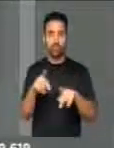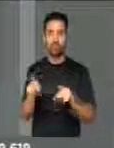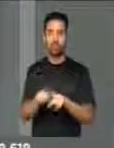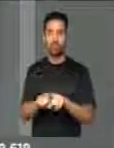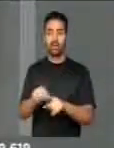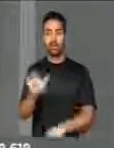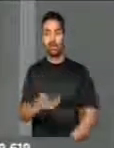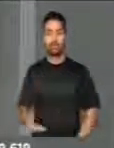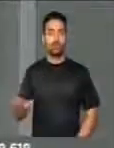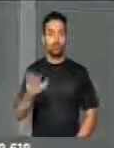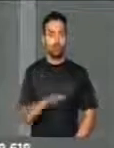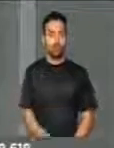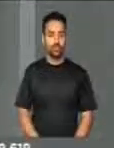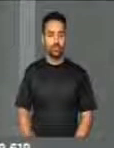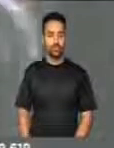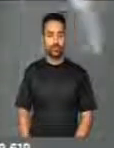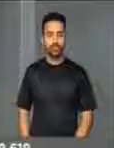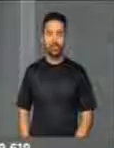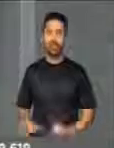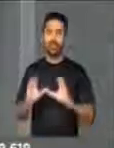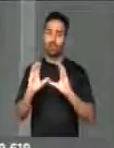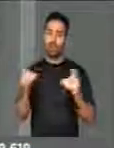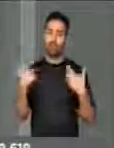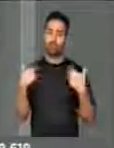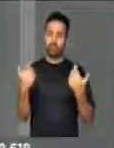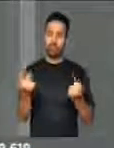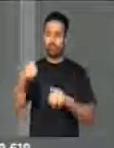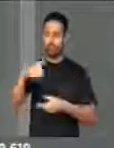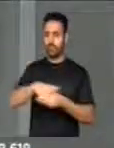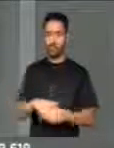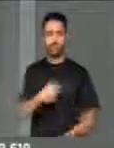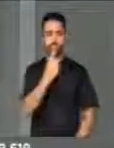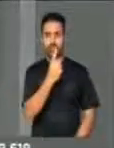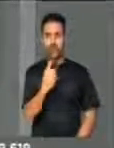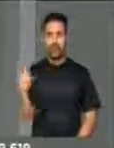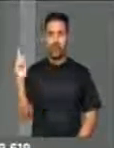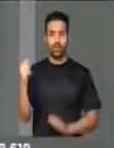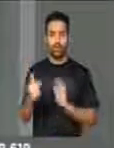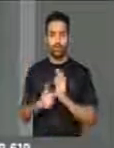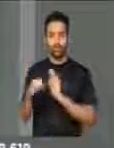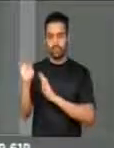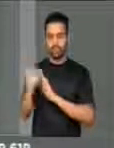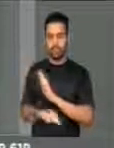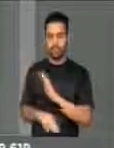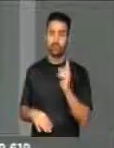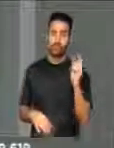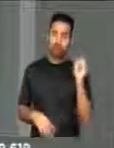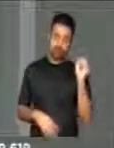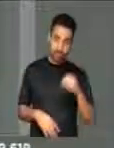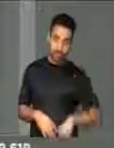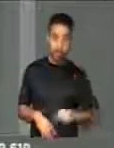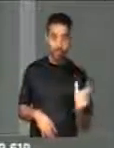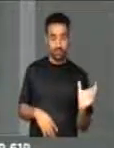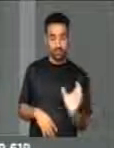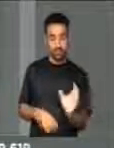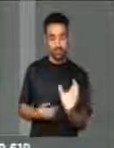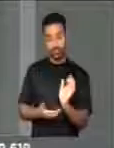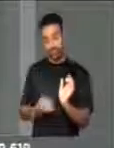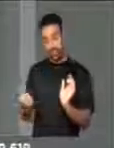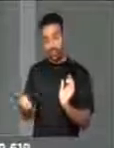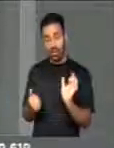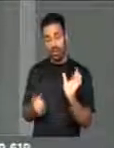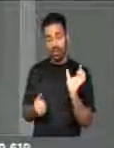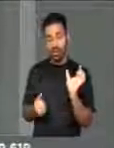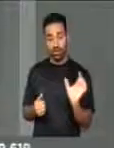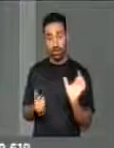é evidente que nós vamos votar não. Não ao texto, sim à retirada da expressão